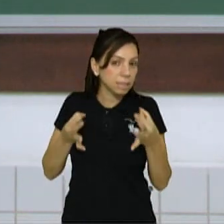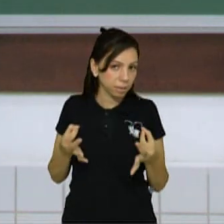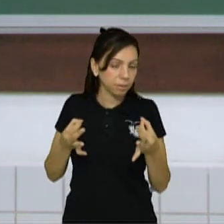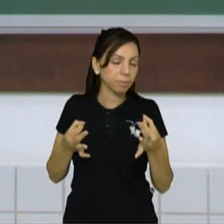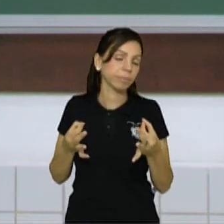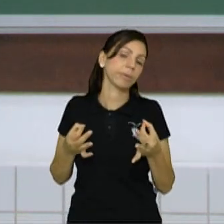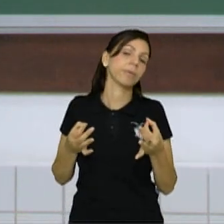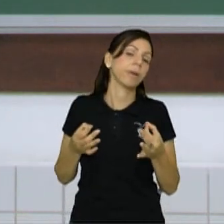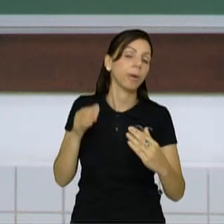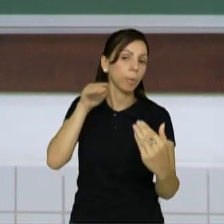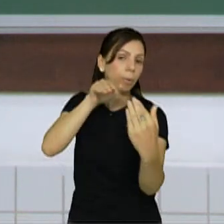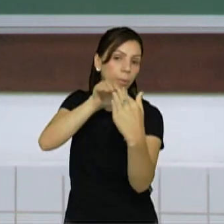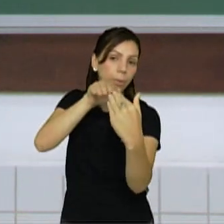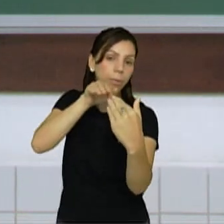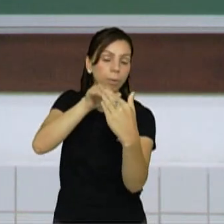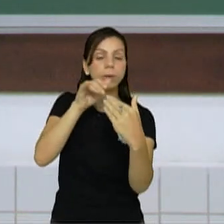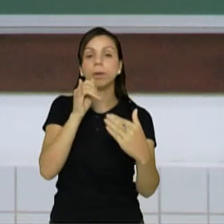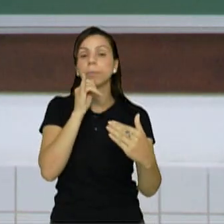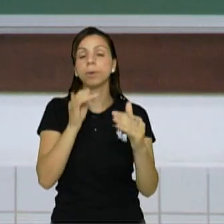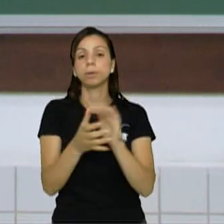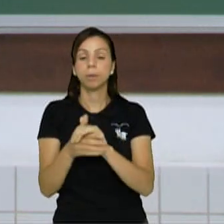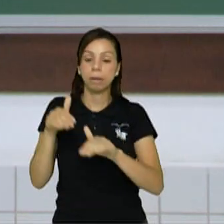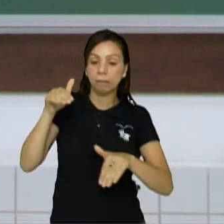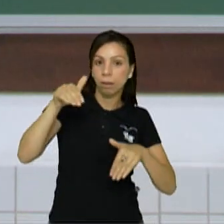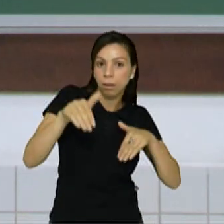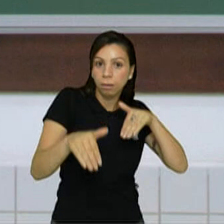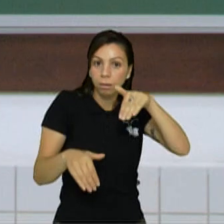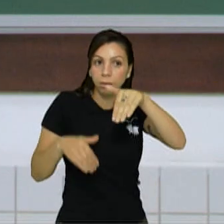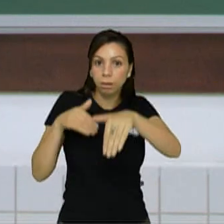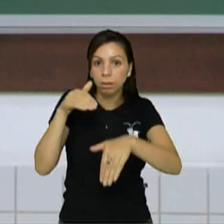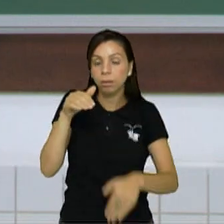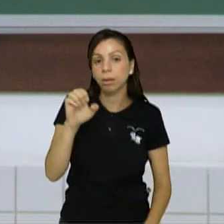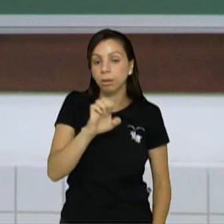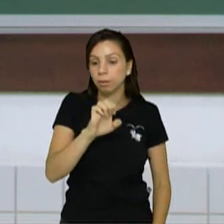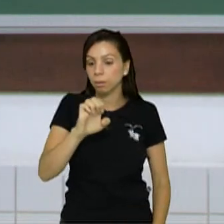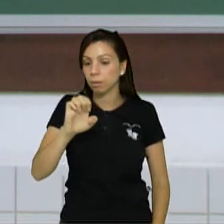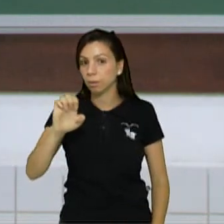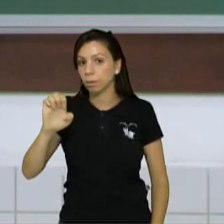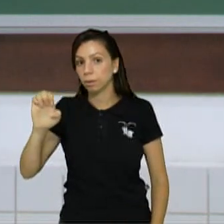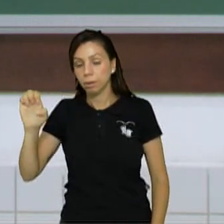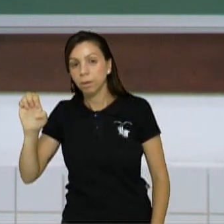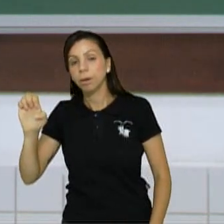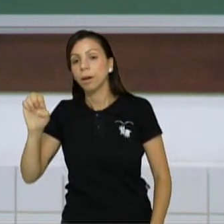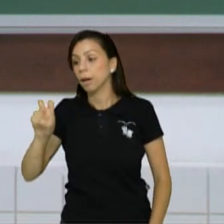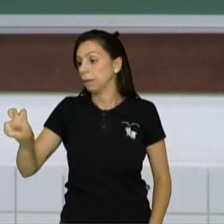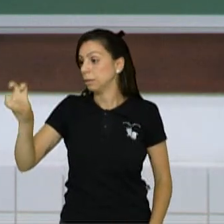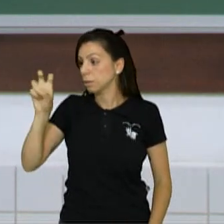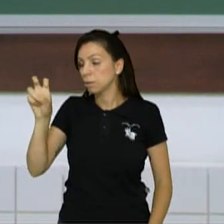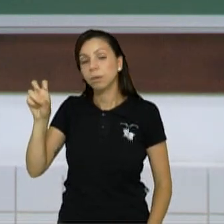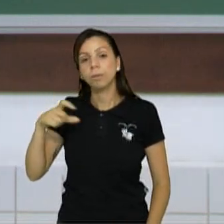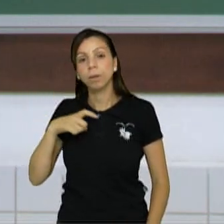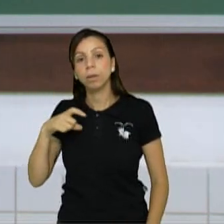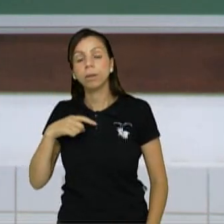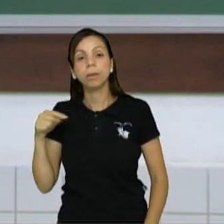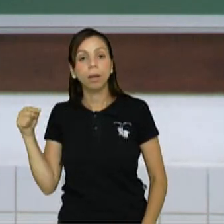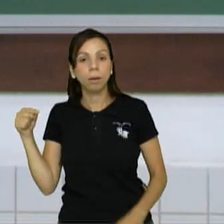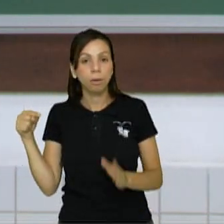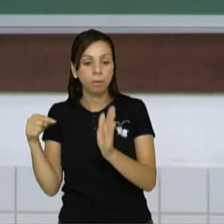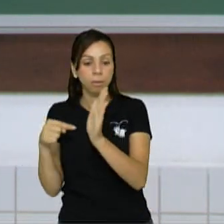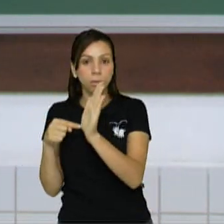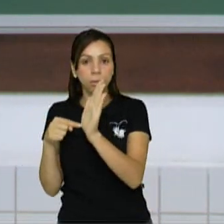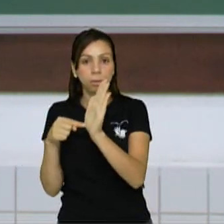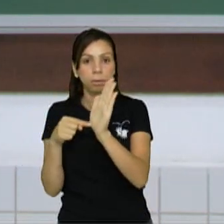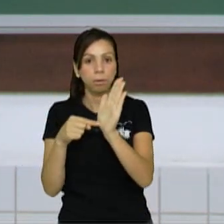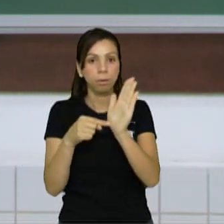você concorda comigo? Se ele está nadando para a esquerda 5, mas tem uma correnteza 10, ele vai se deslocar a 5